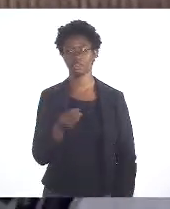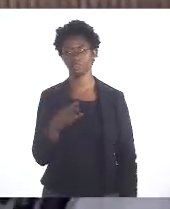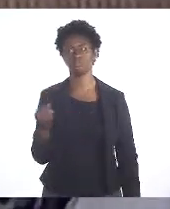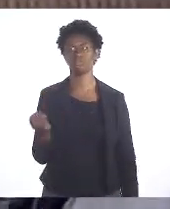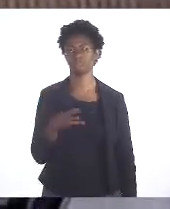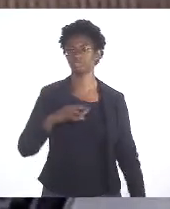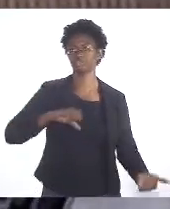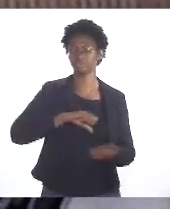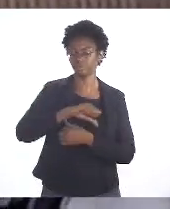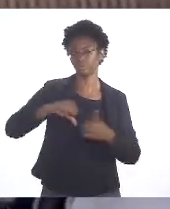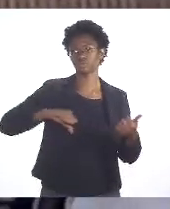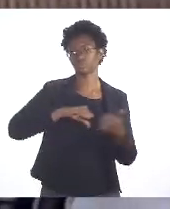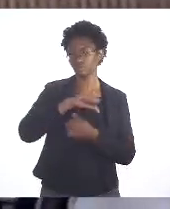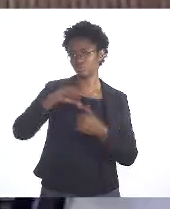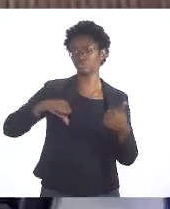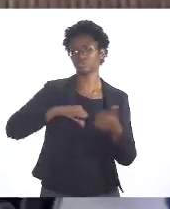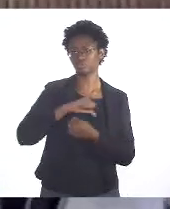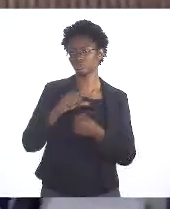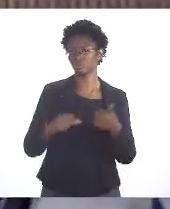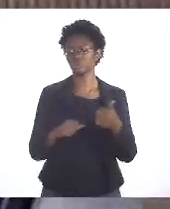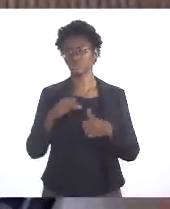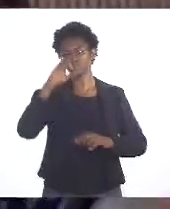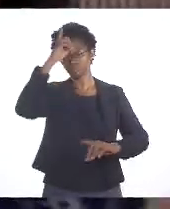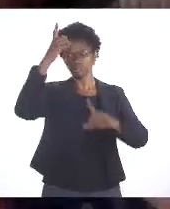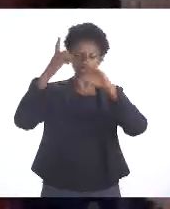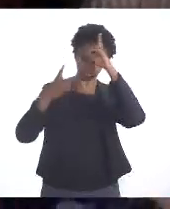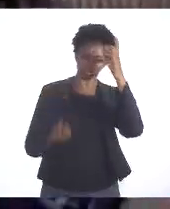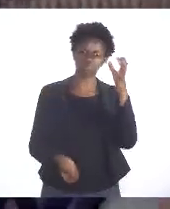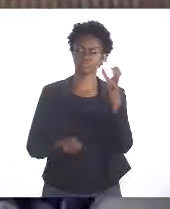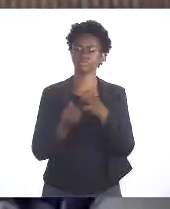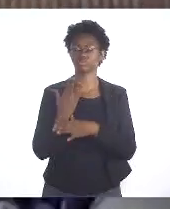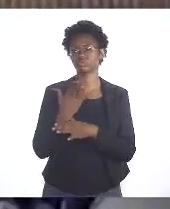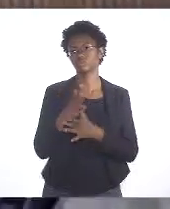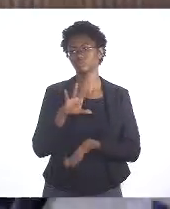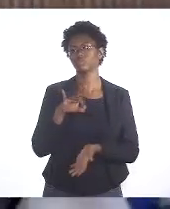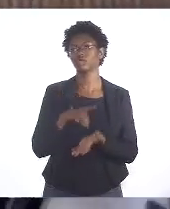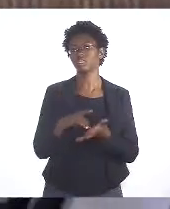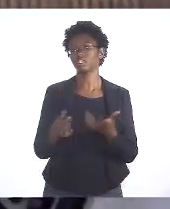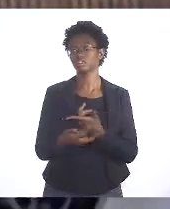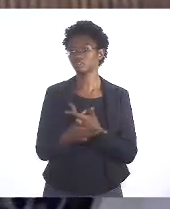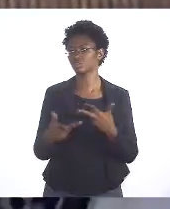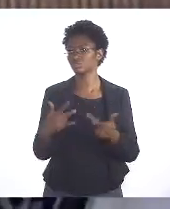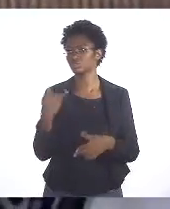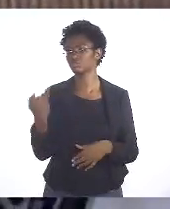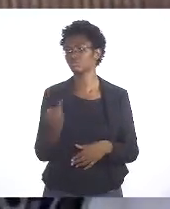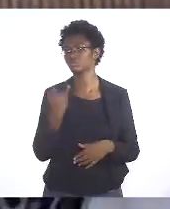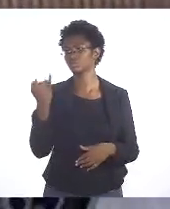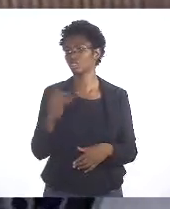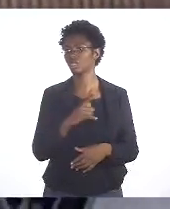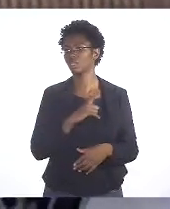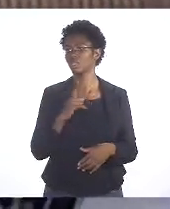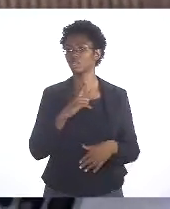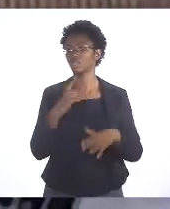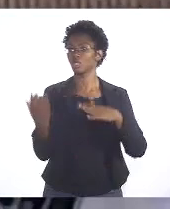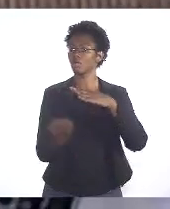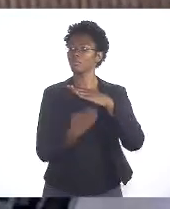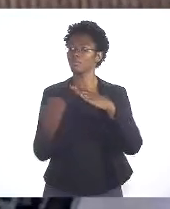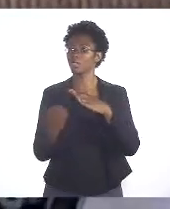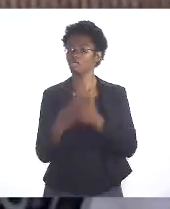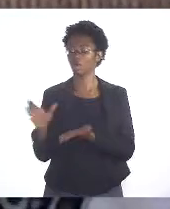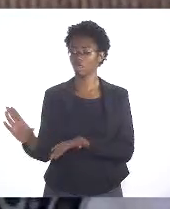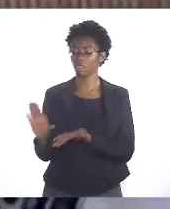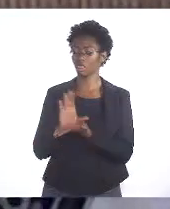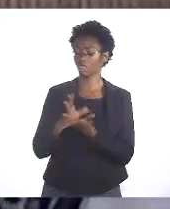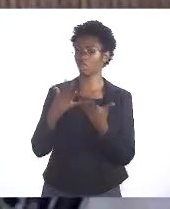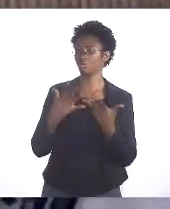de modernizar, de criar, de fato, condições para que a gente tenha uma empresa que receba investimento